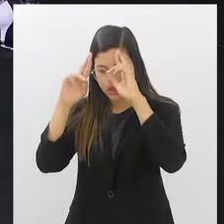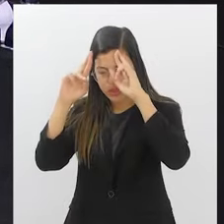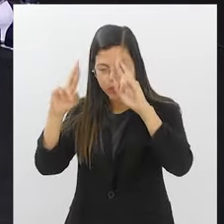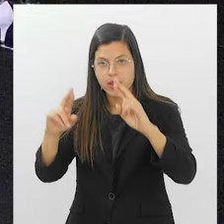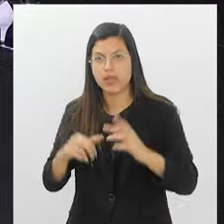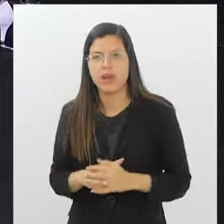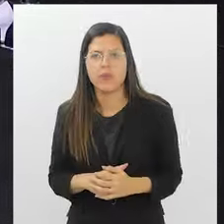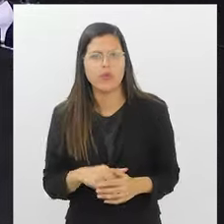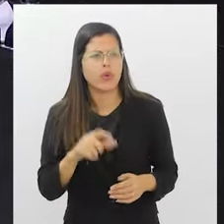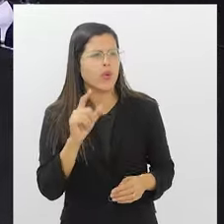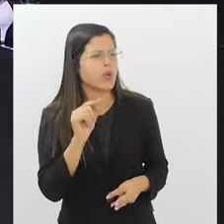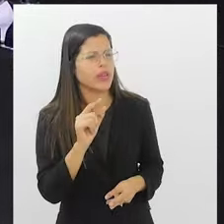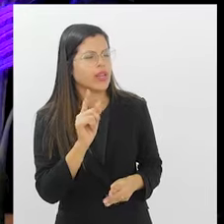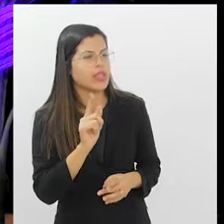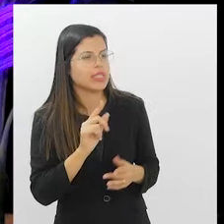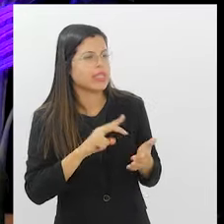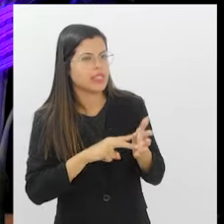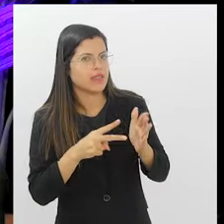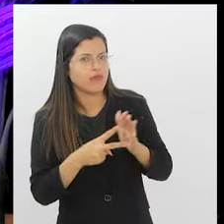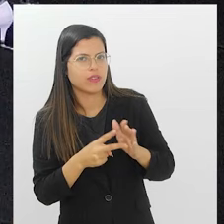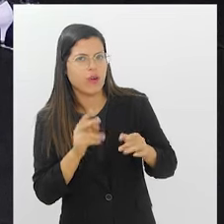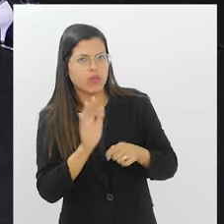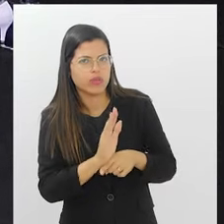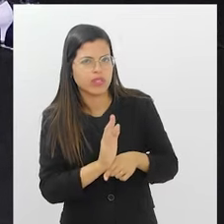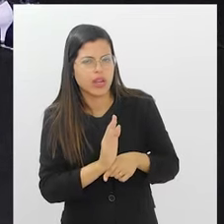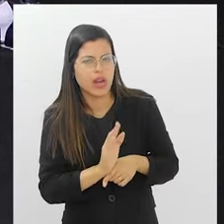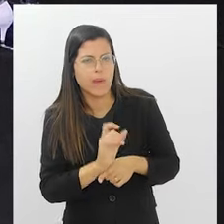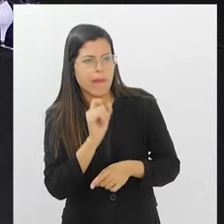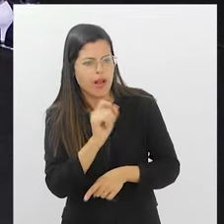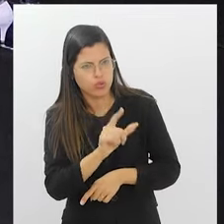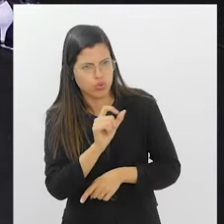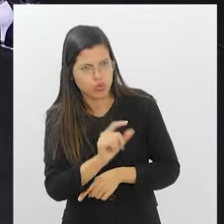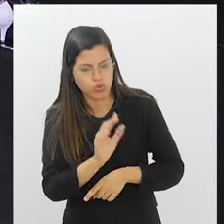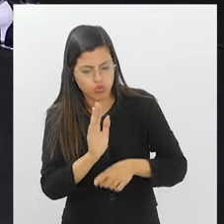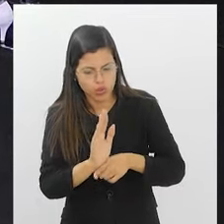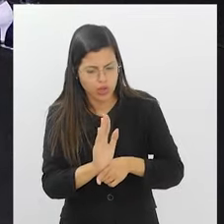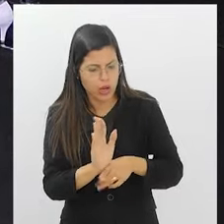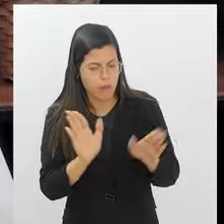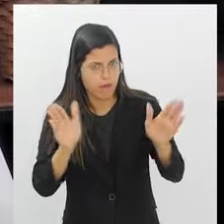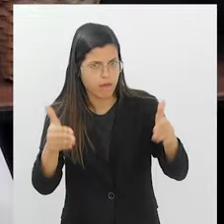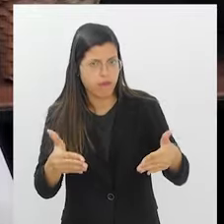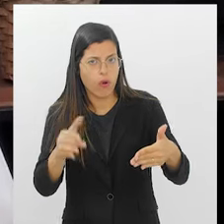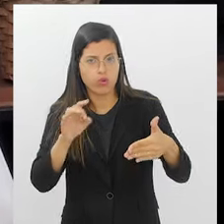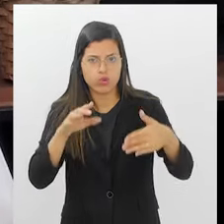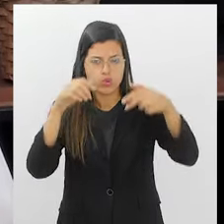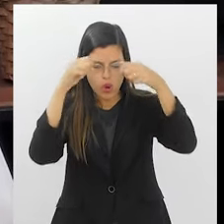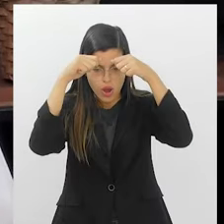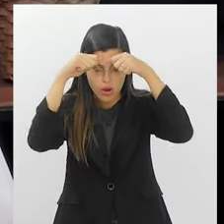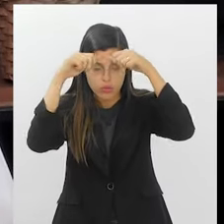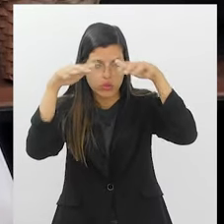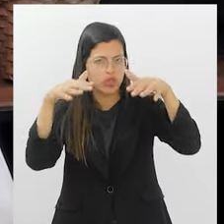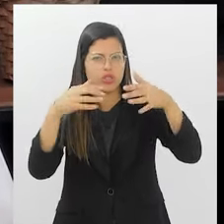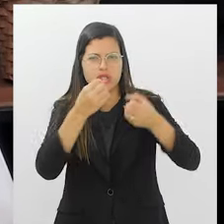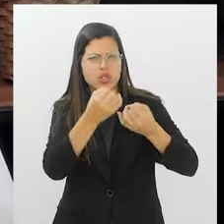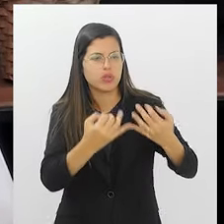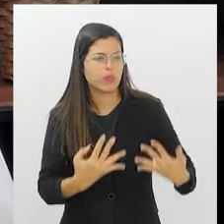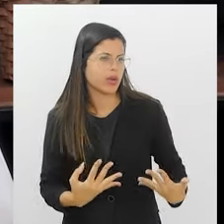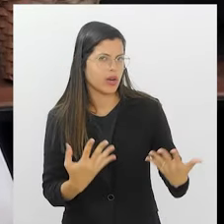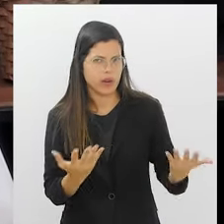nosso respeito, né? E o que seria especificamente a sessão azul? É um cinema só para